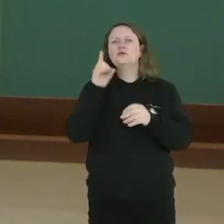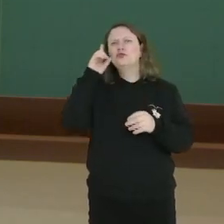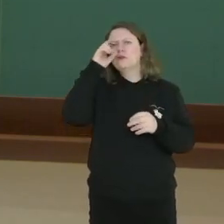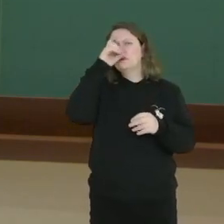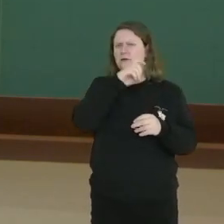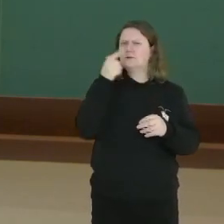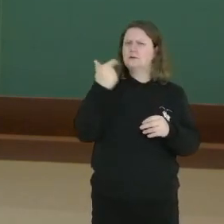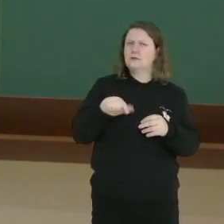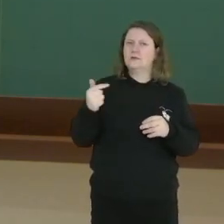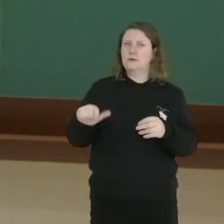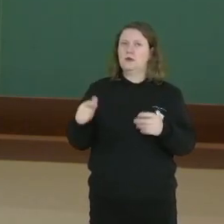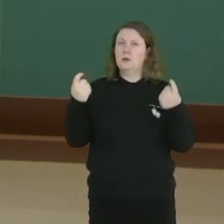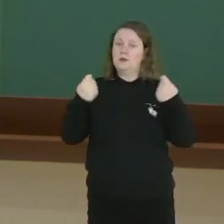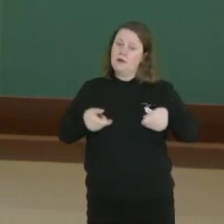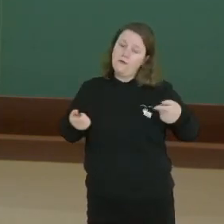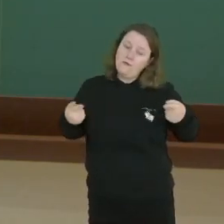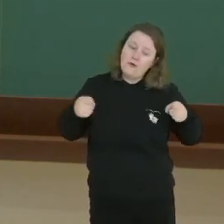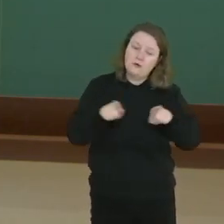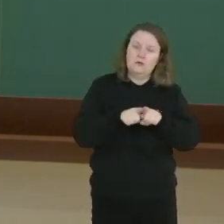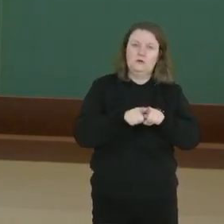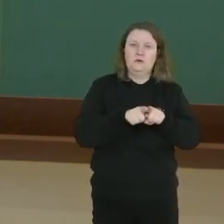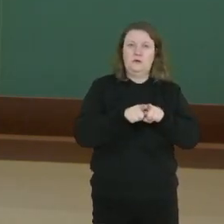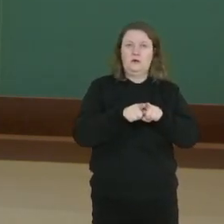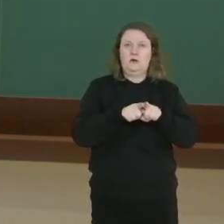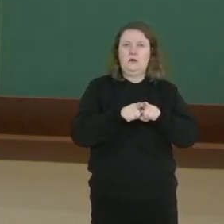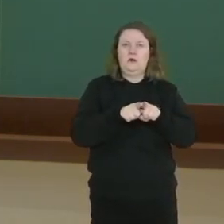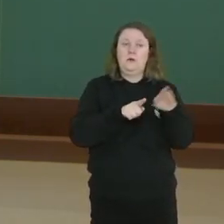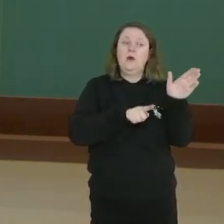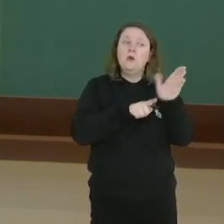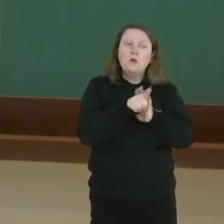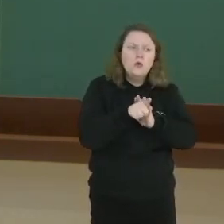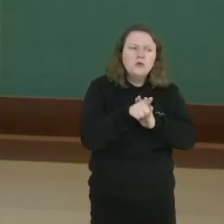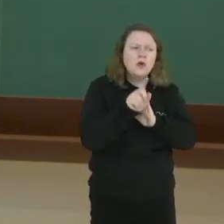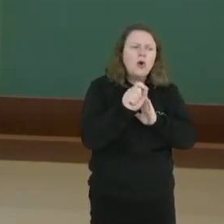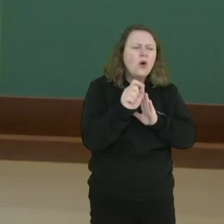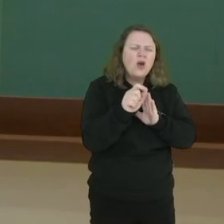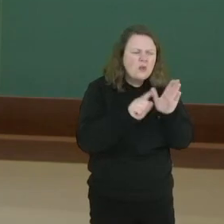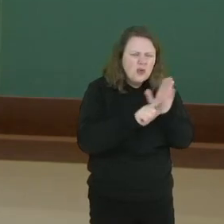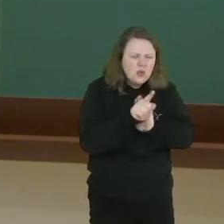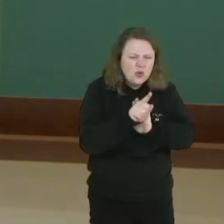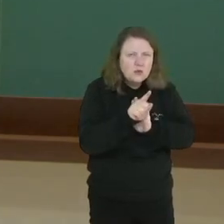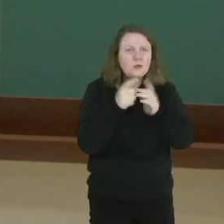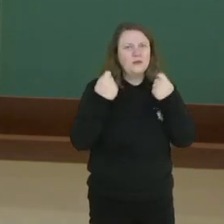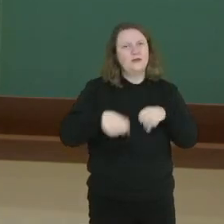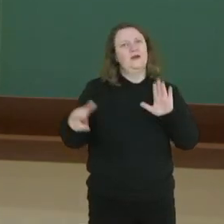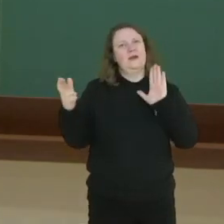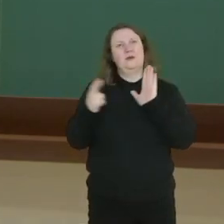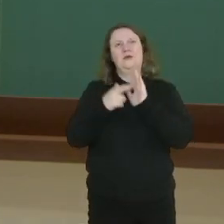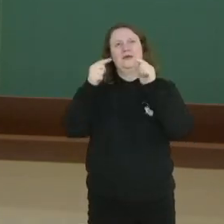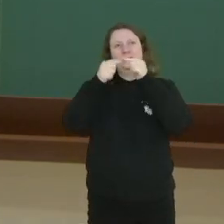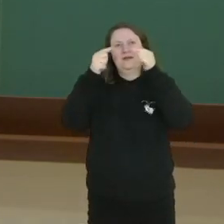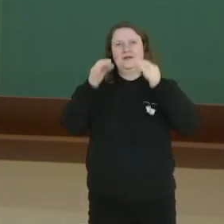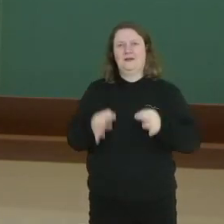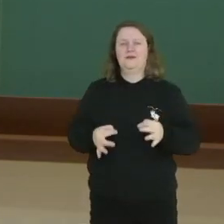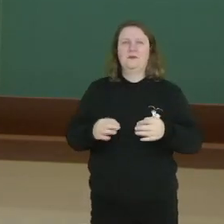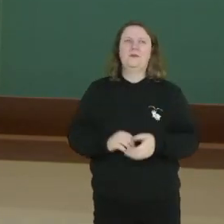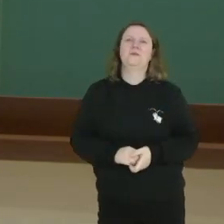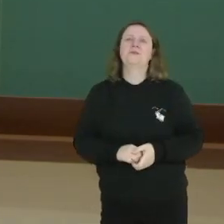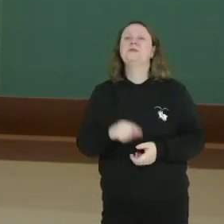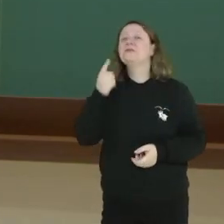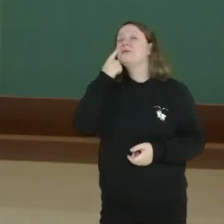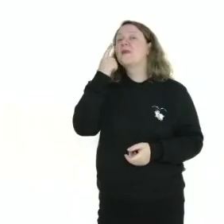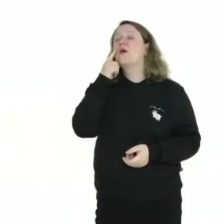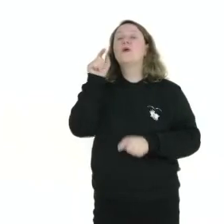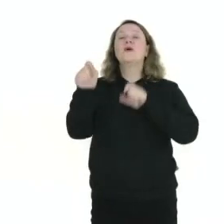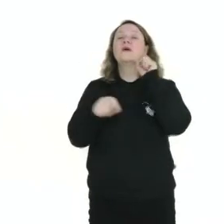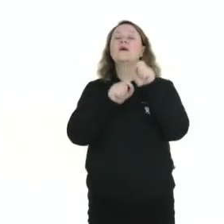pergunta. Senão a gente fez uma continha, acho que a resposta é 20 e não é, tá bom? Então, o que vimos nessa aula?